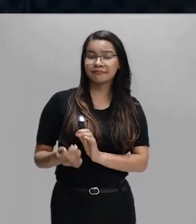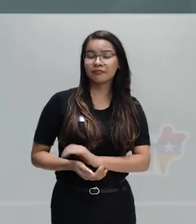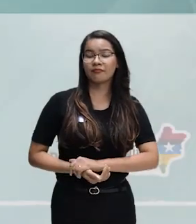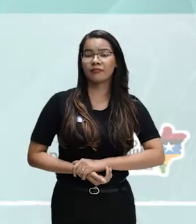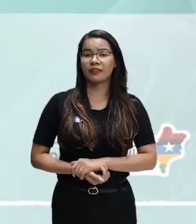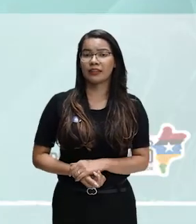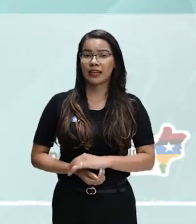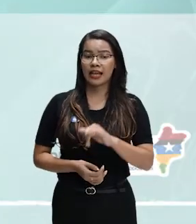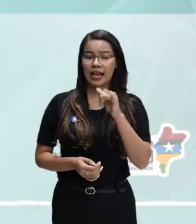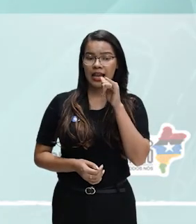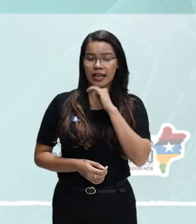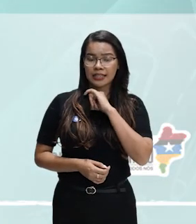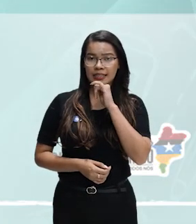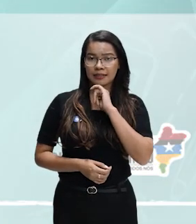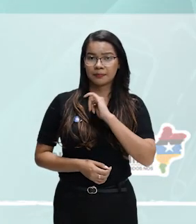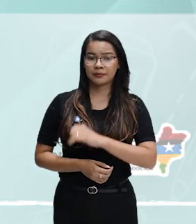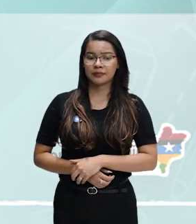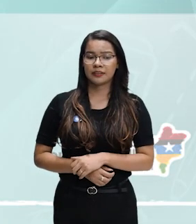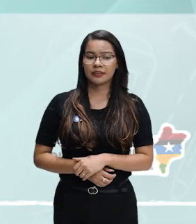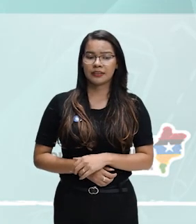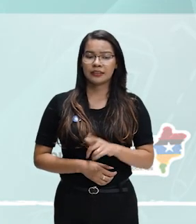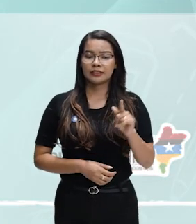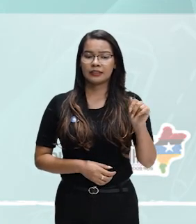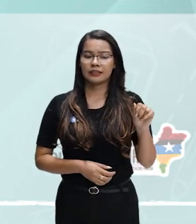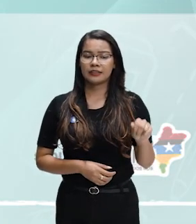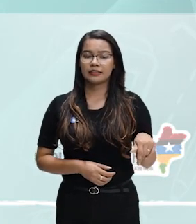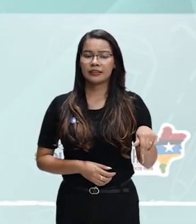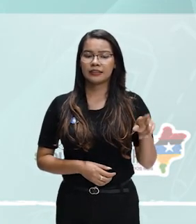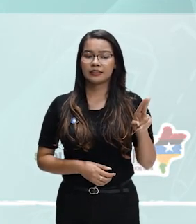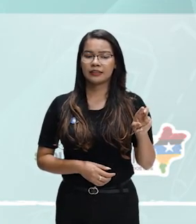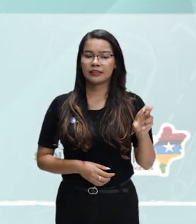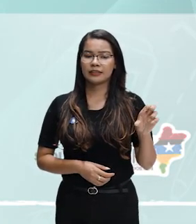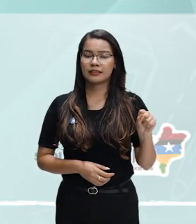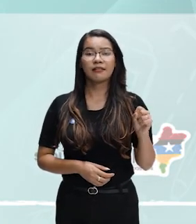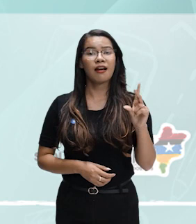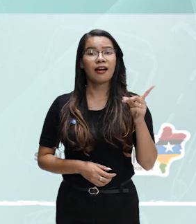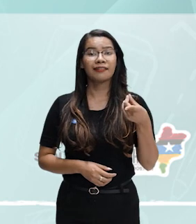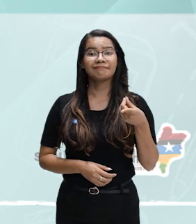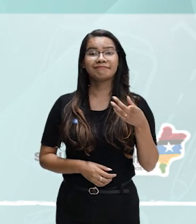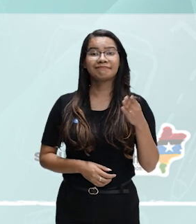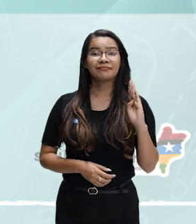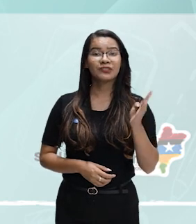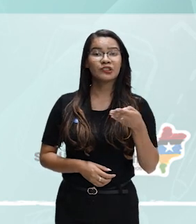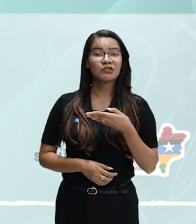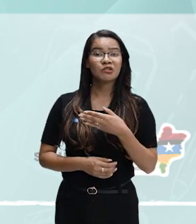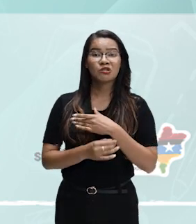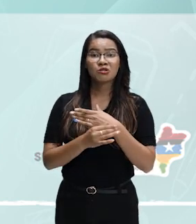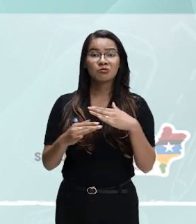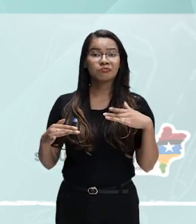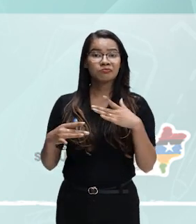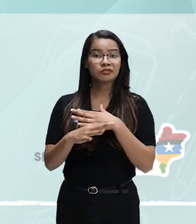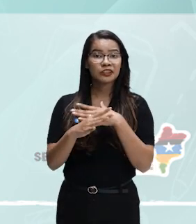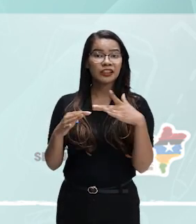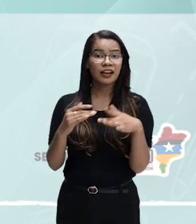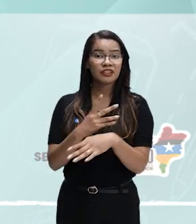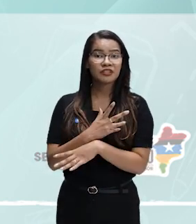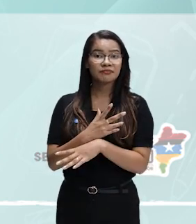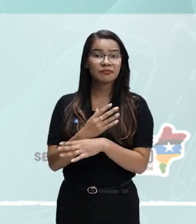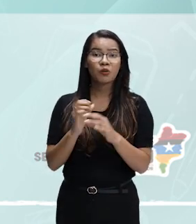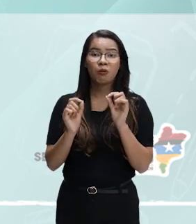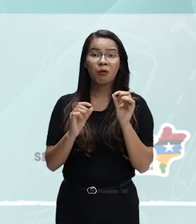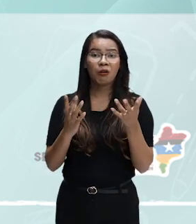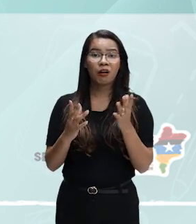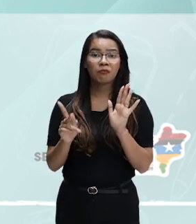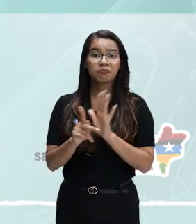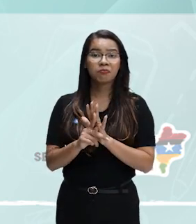rebeldia. Exemplo, as gangues de jovens nas grandes cidades geralmente é formado por quem? Por pessoas ali entre 13,